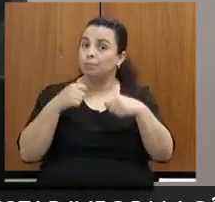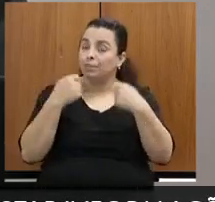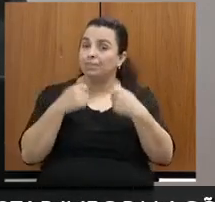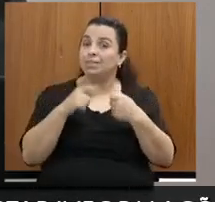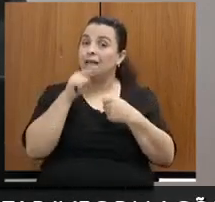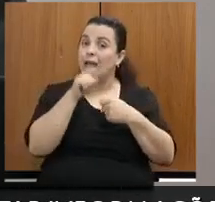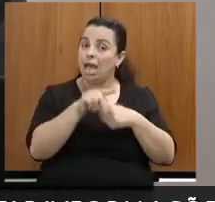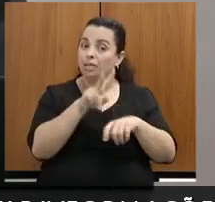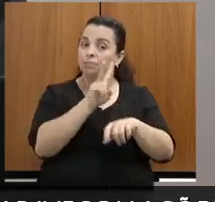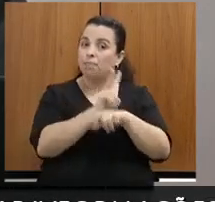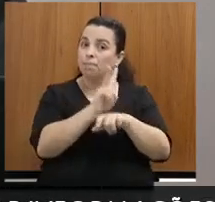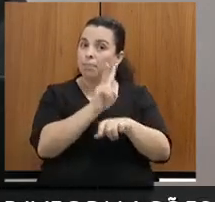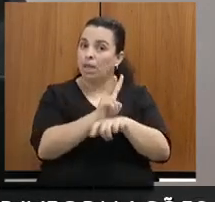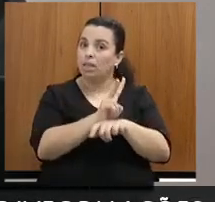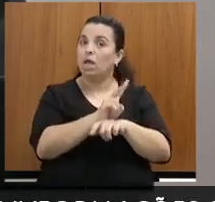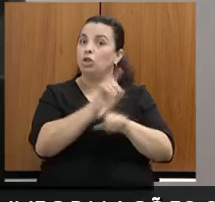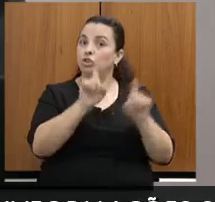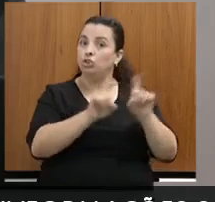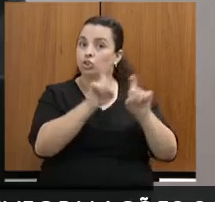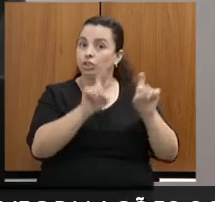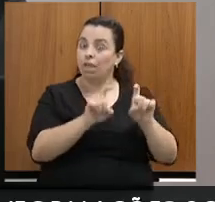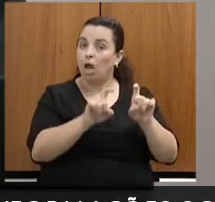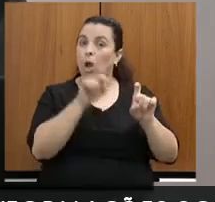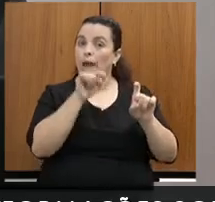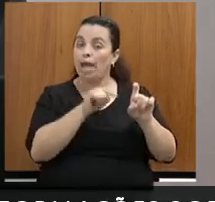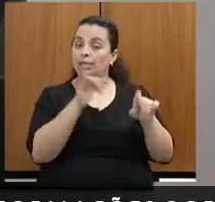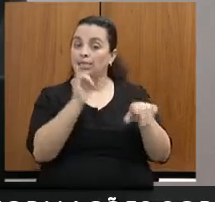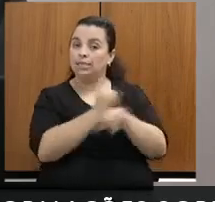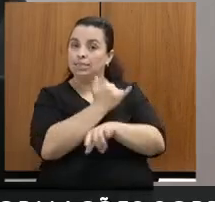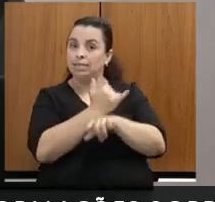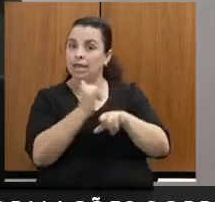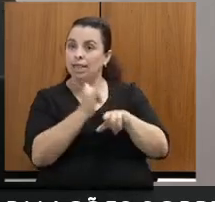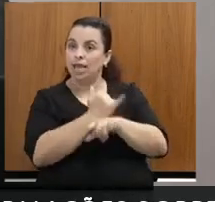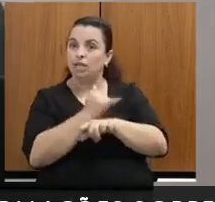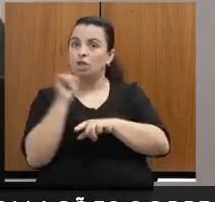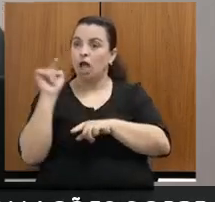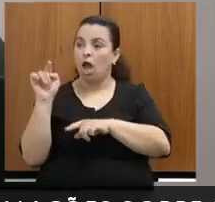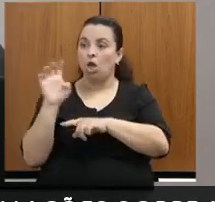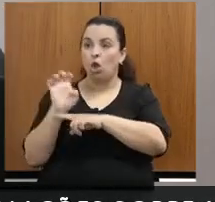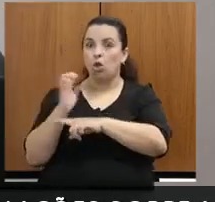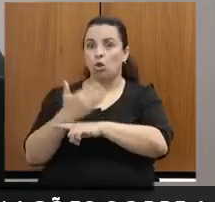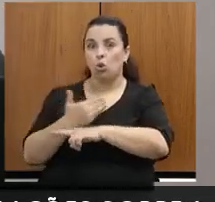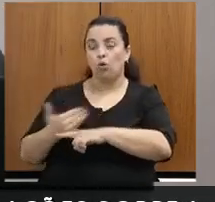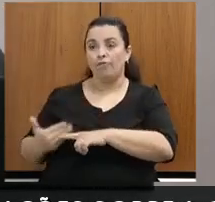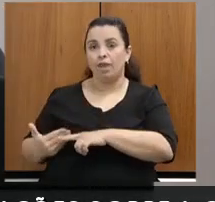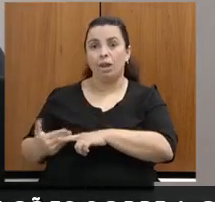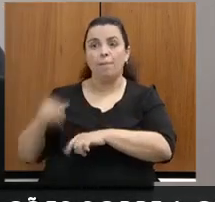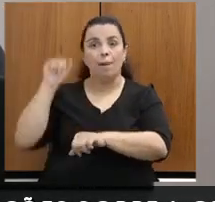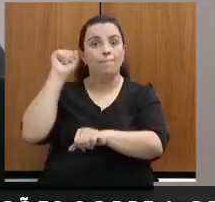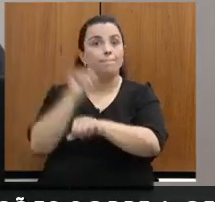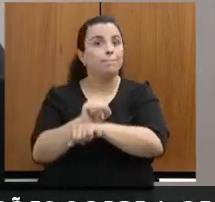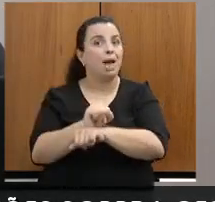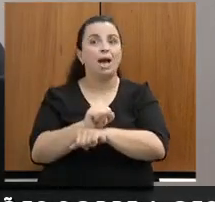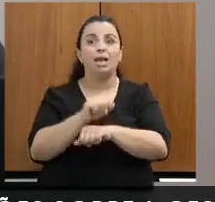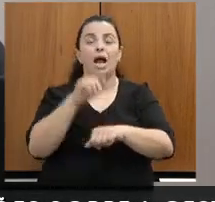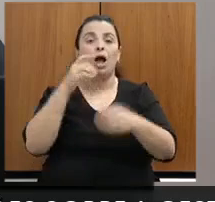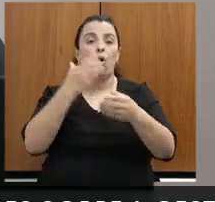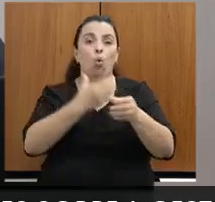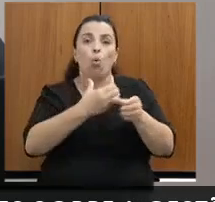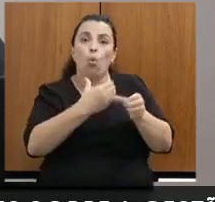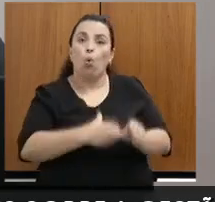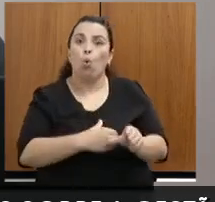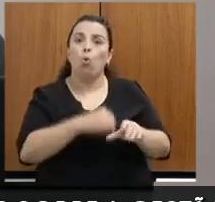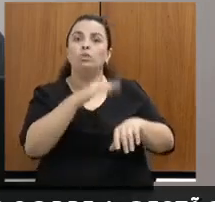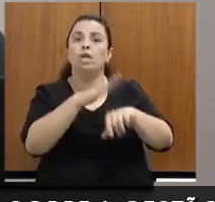plantão digital não pode ser usado pelo governo e aqui vai diretamente ao Dr Samir presente